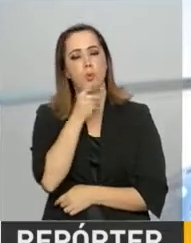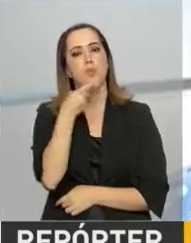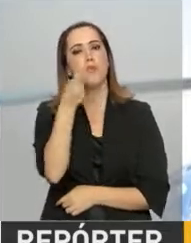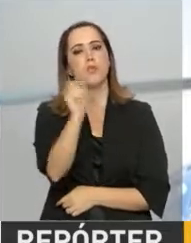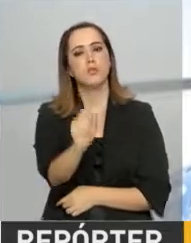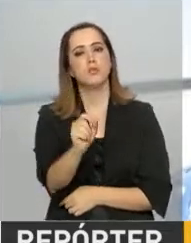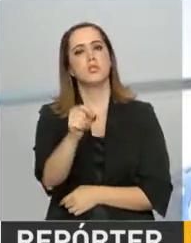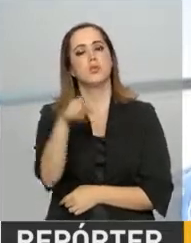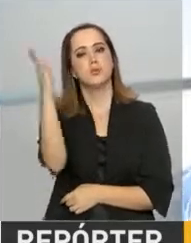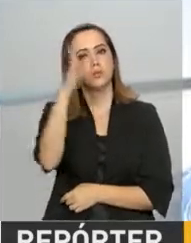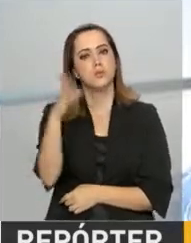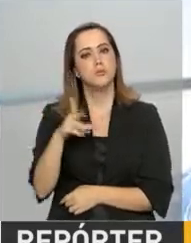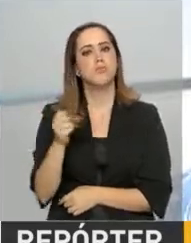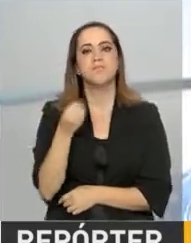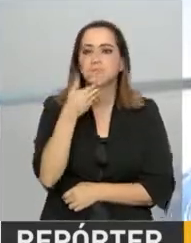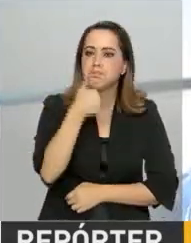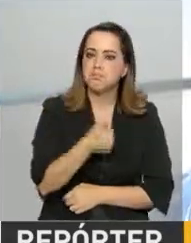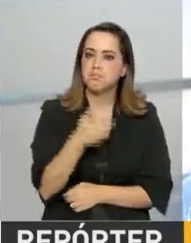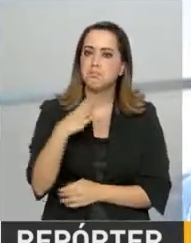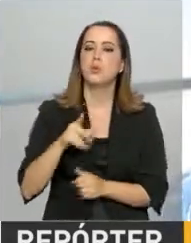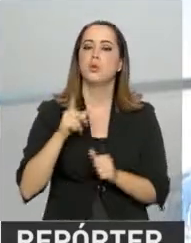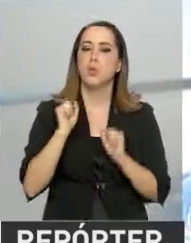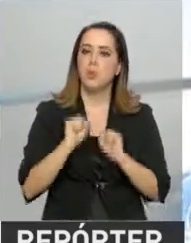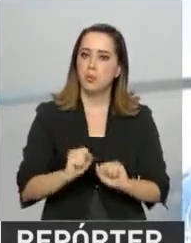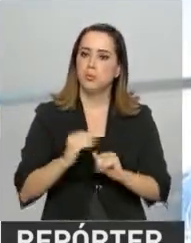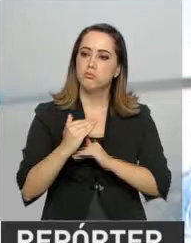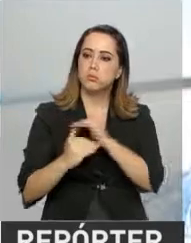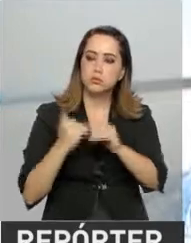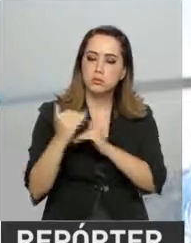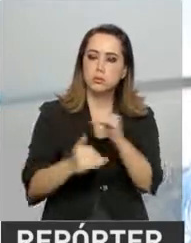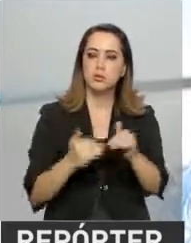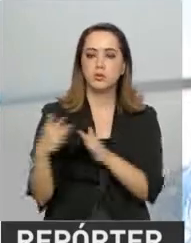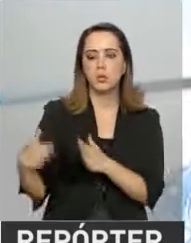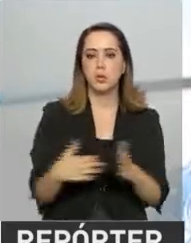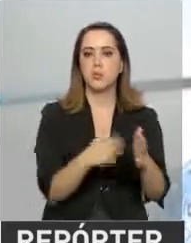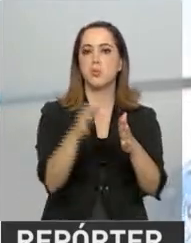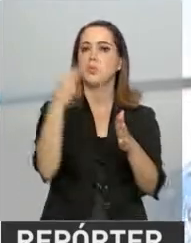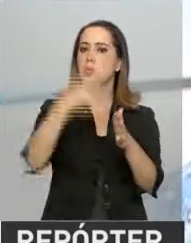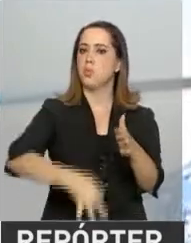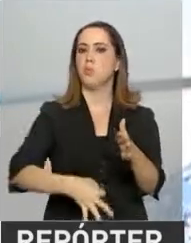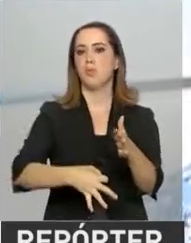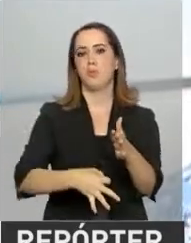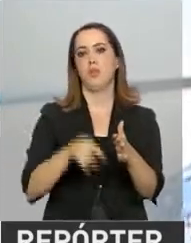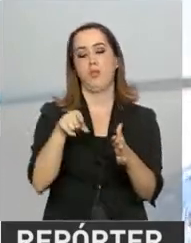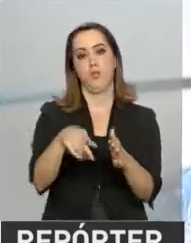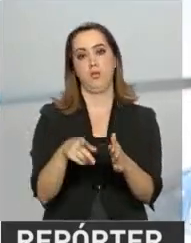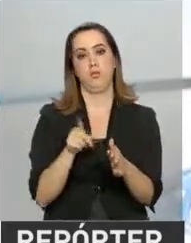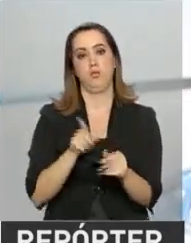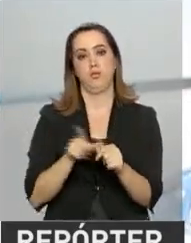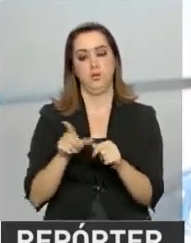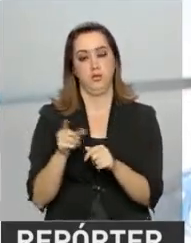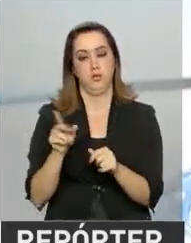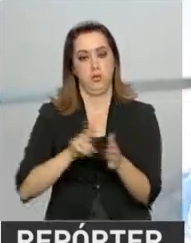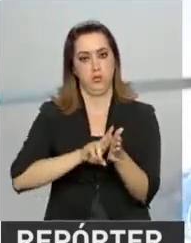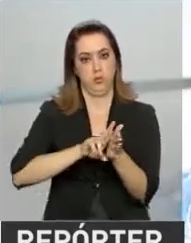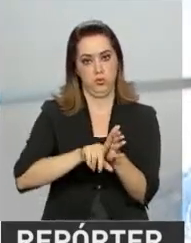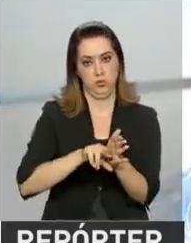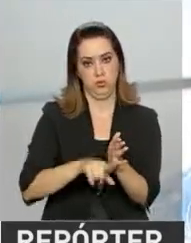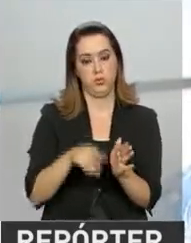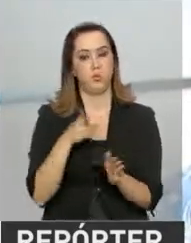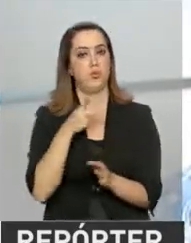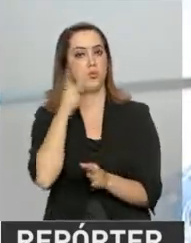grande a ser explorado, um caminho muito bem feito até agora. Principalmente com espumante, mas que